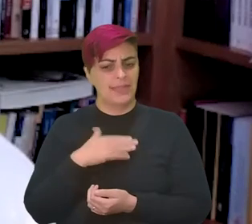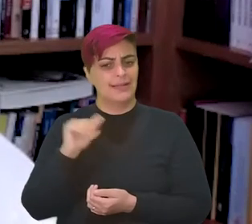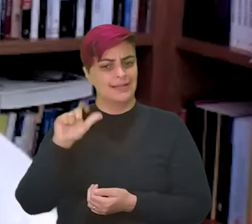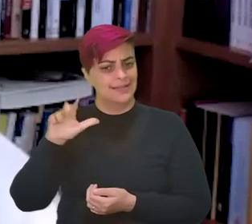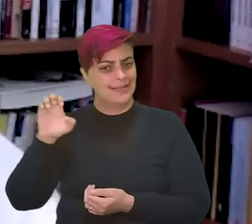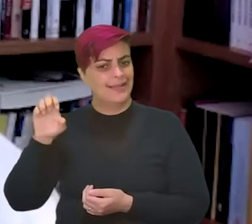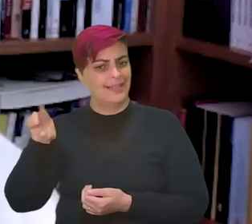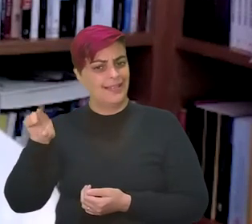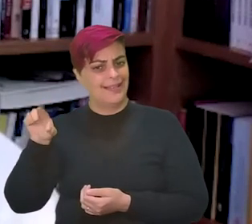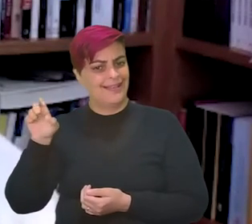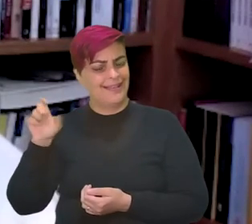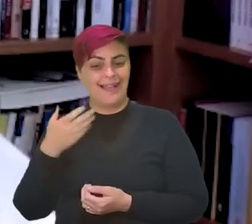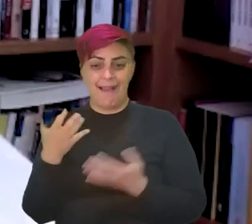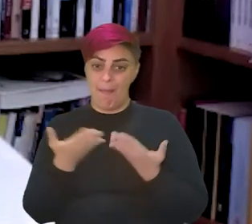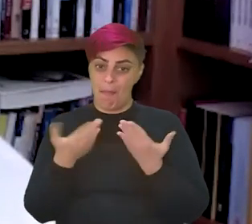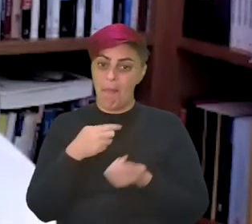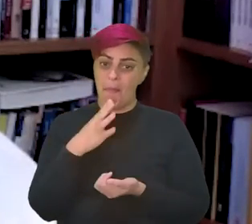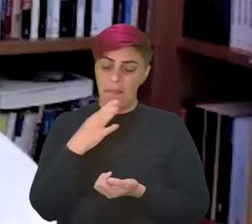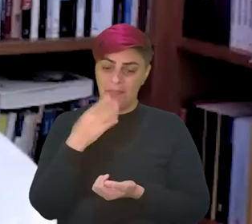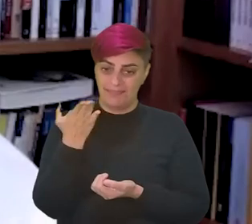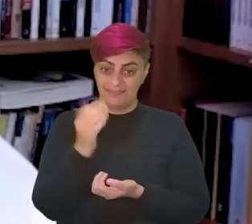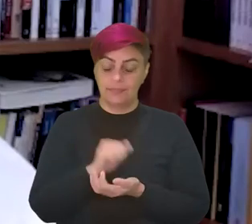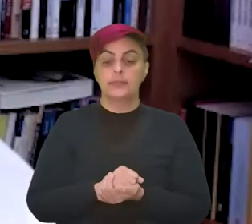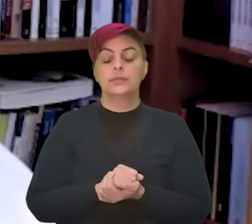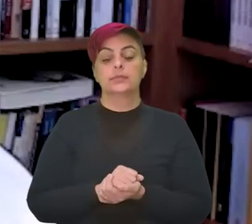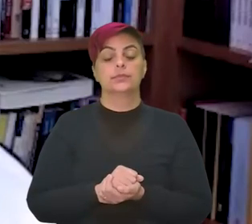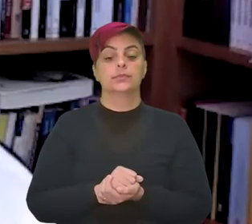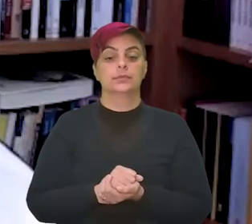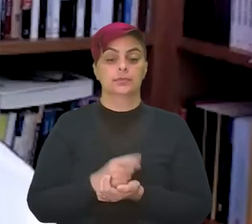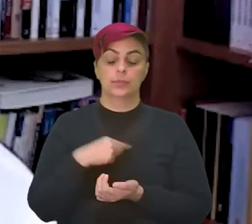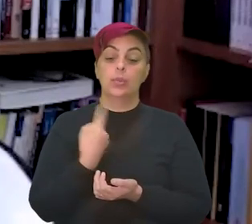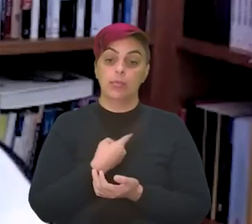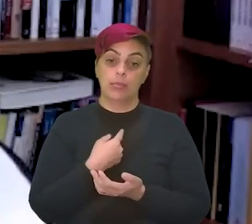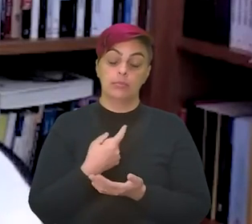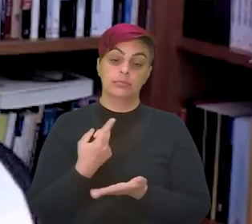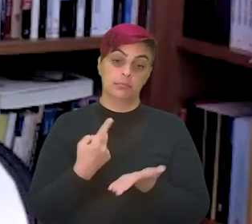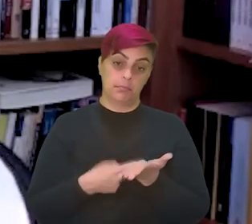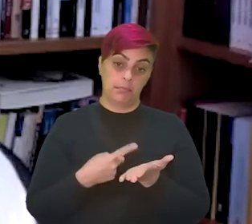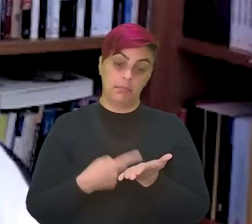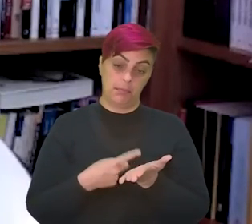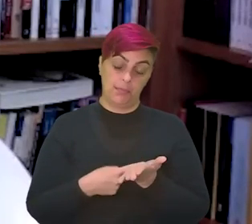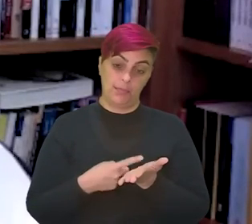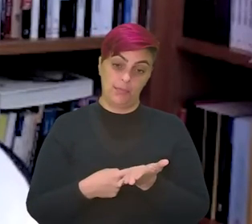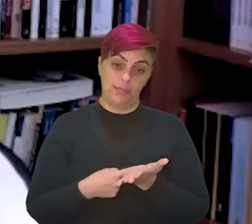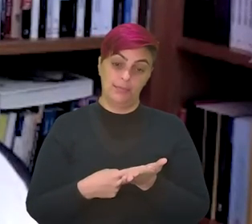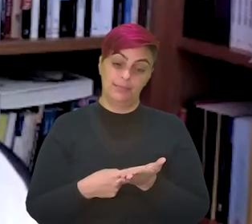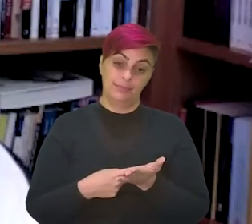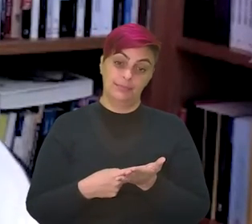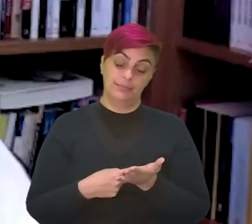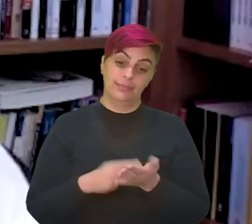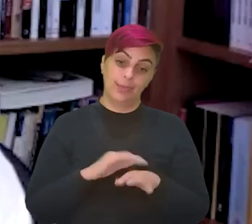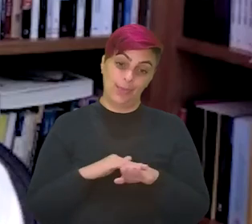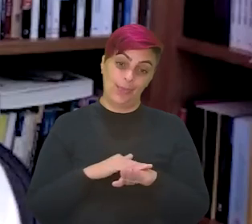Muito prazer, Alex. Agora eu te conheço, né? Nós temos marcado